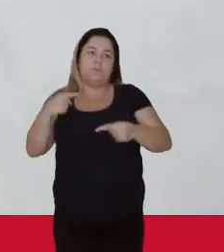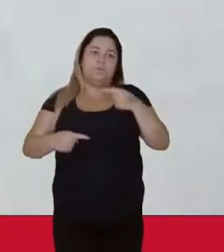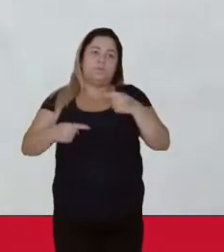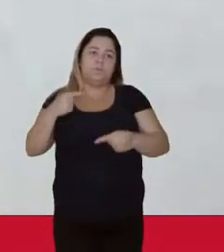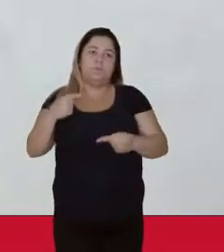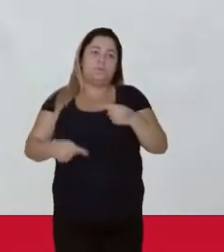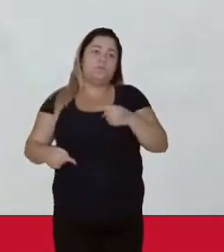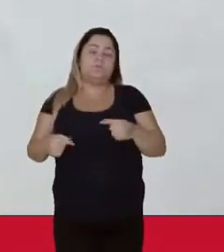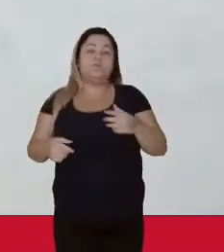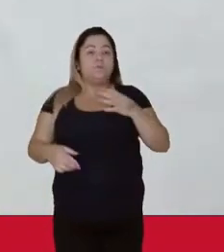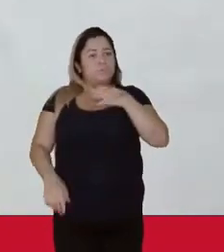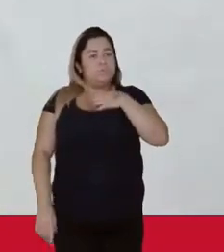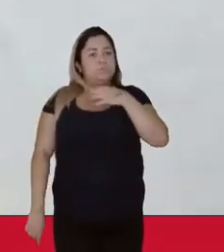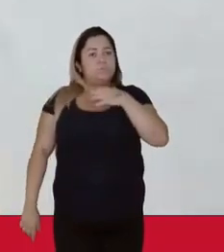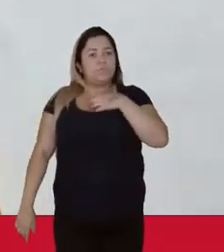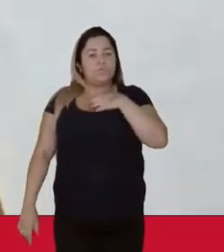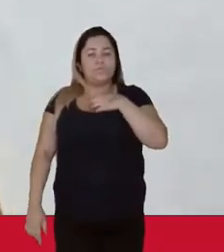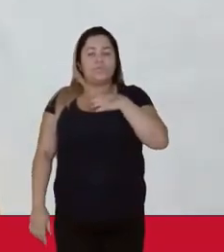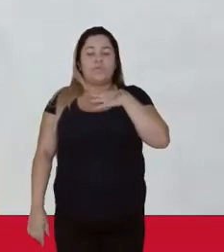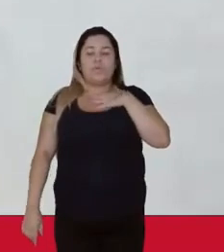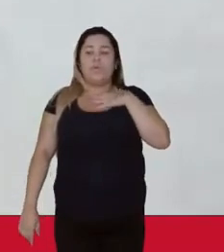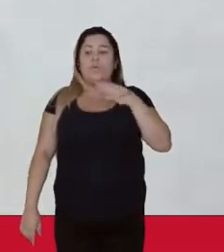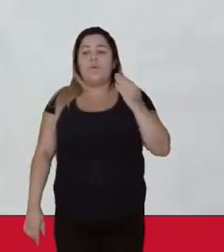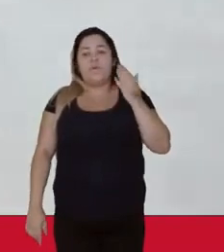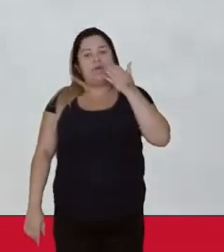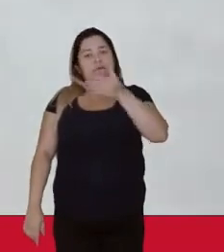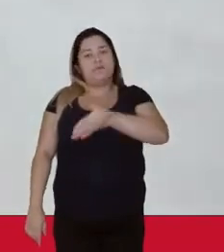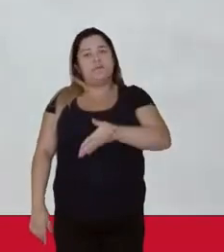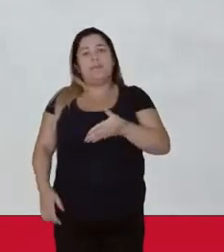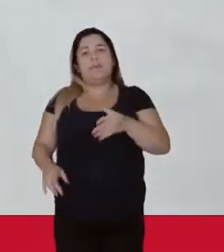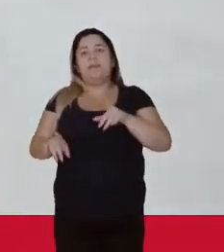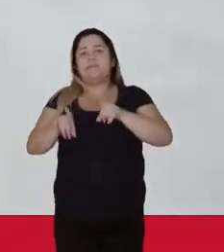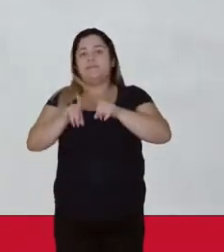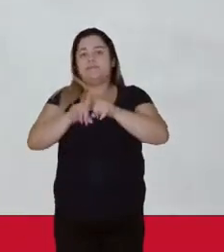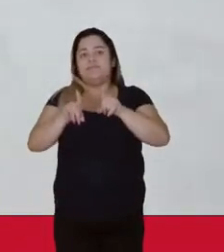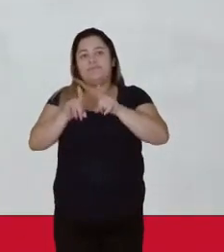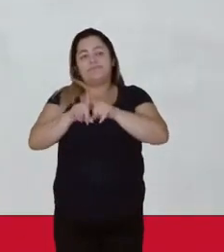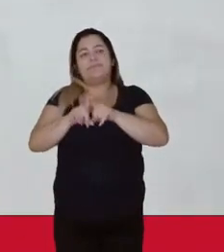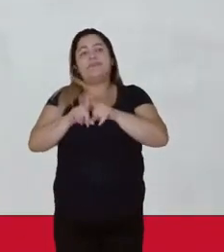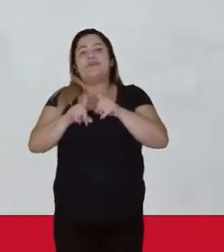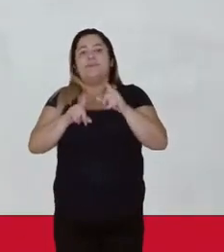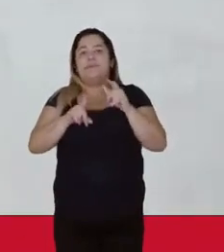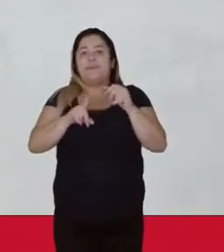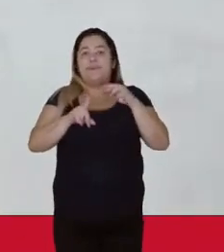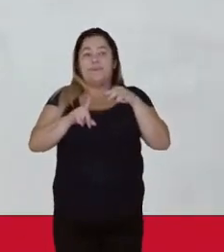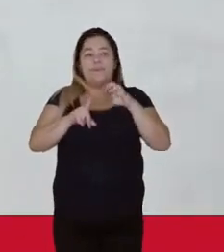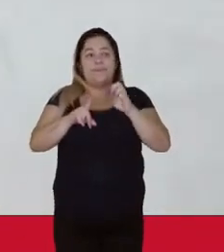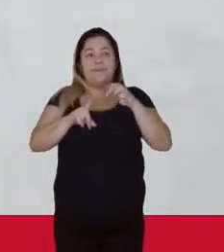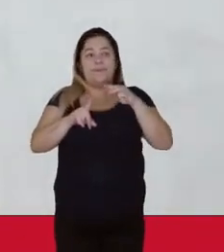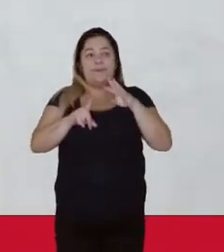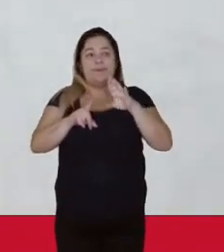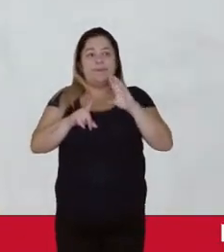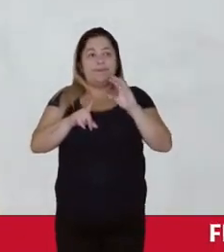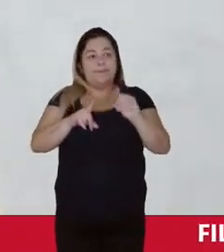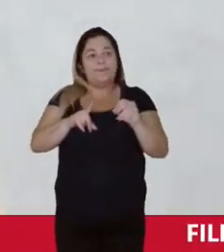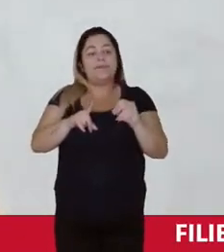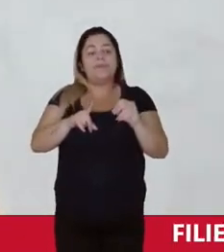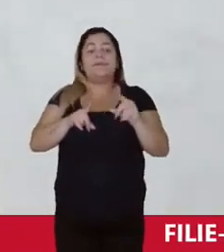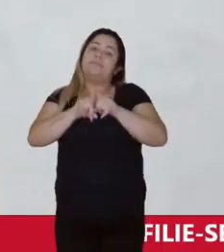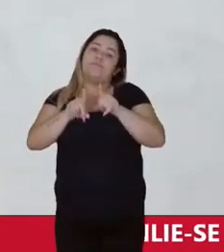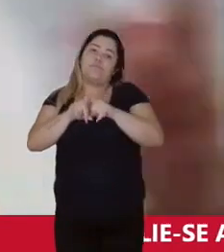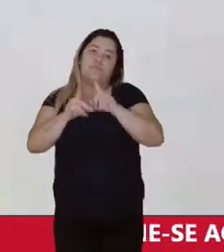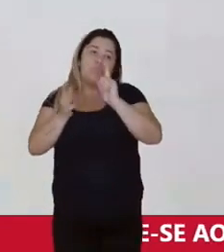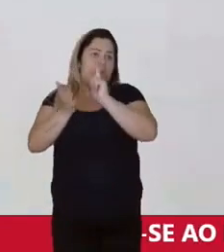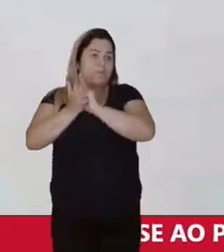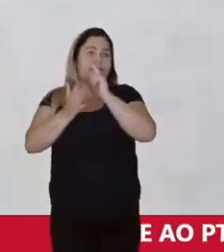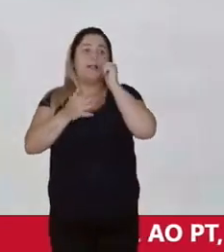que a gente sente, como participante da Executiva Nacional, eu também sou membro do diretório, o papel que as mulheres têm hoje. Nós